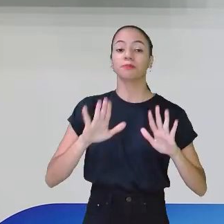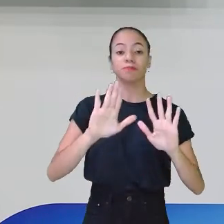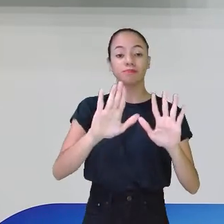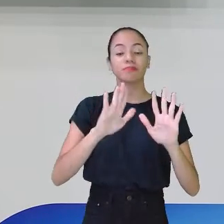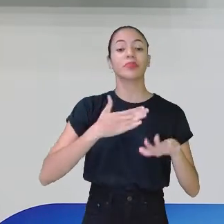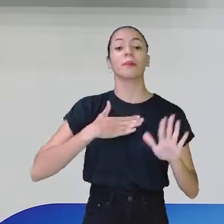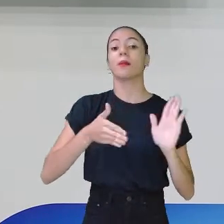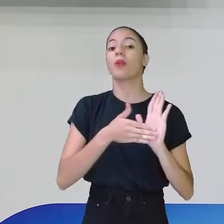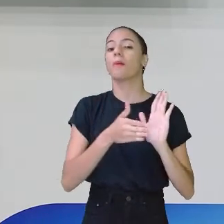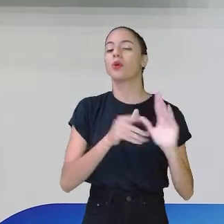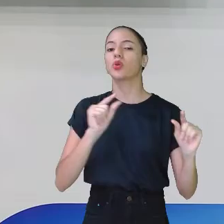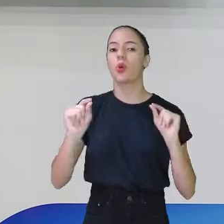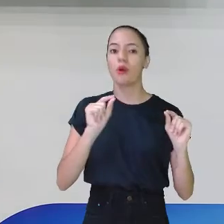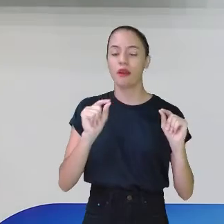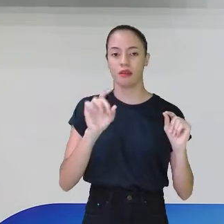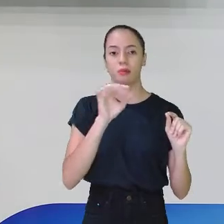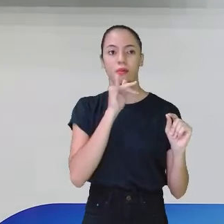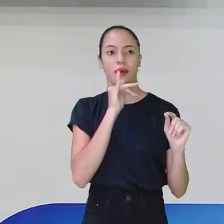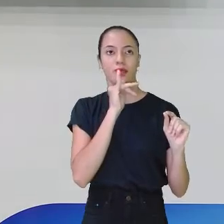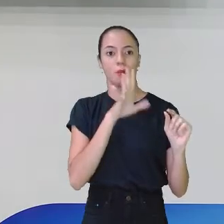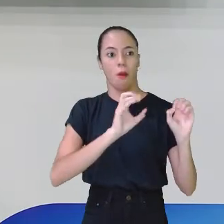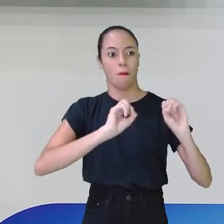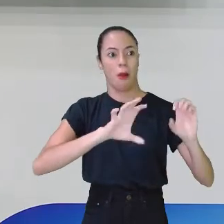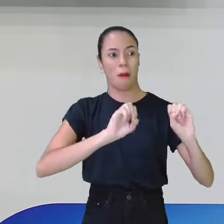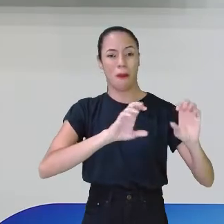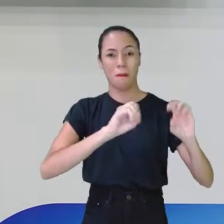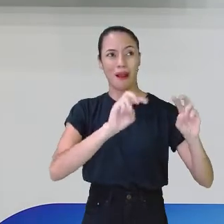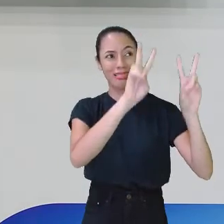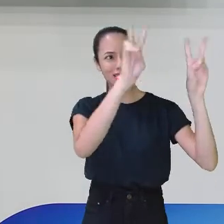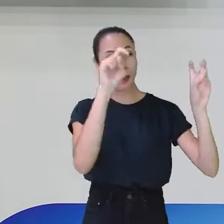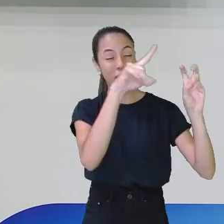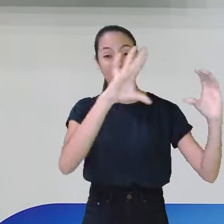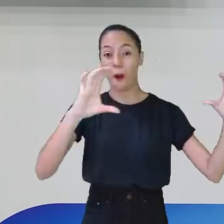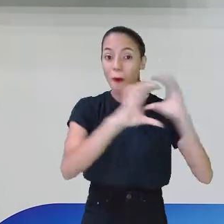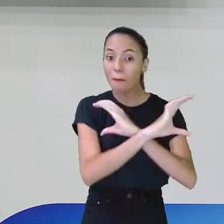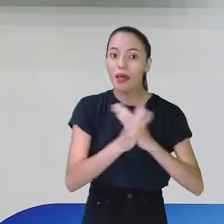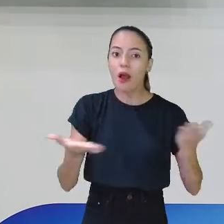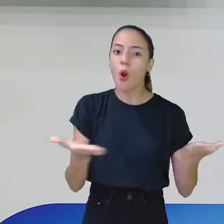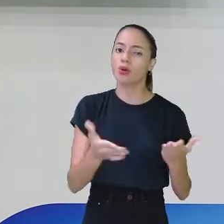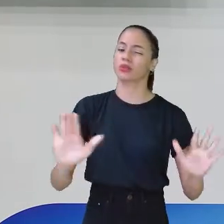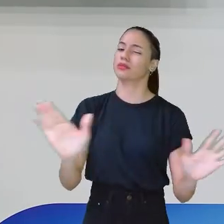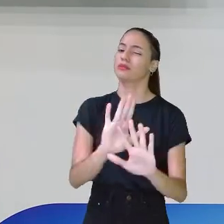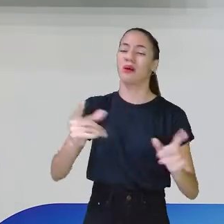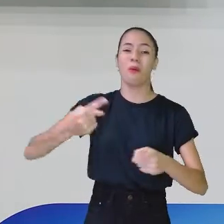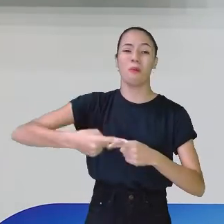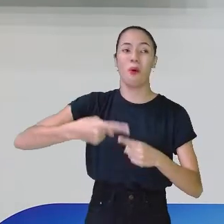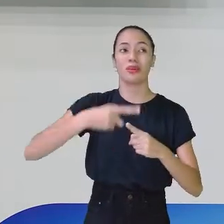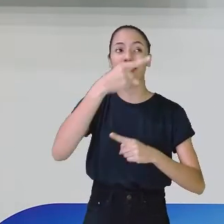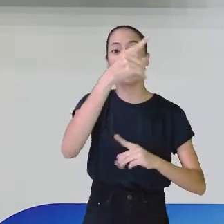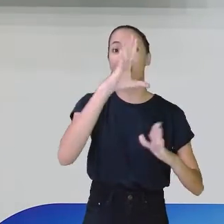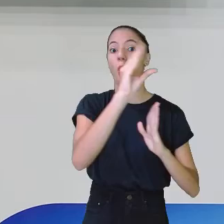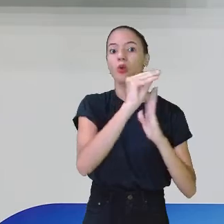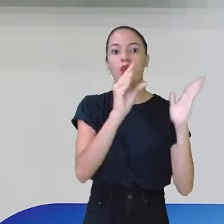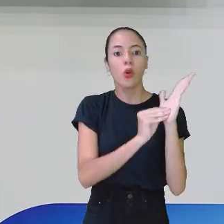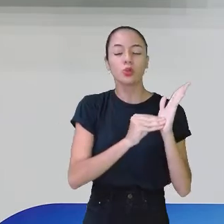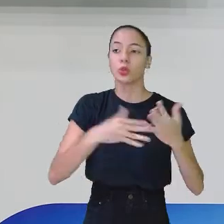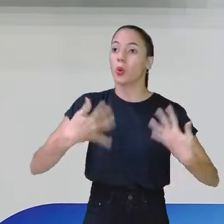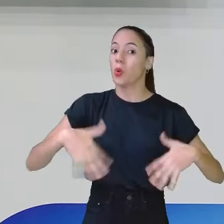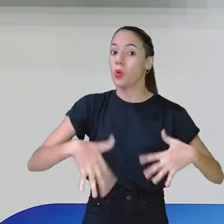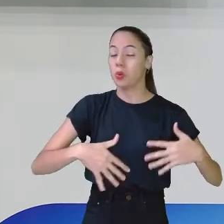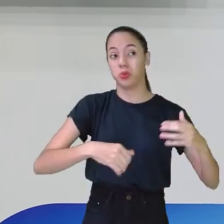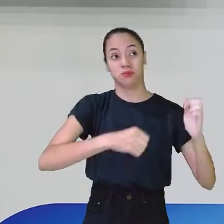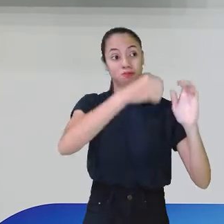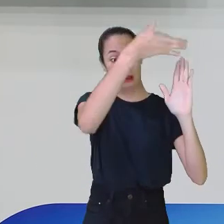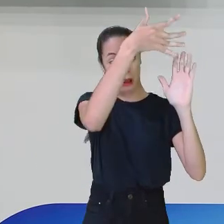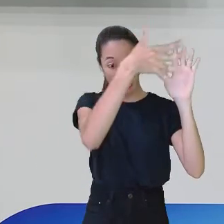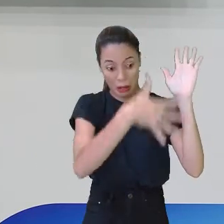a gente trabalhar tudo, esgotar esse tema, até porque é muita coisa, que a gente pode abordar sobre a